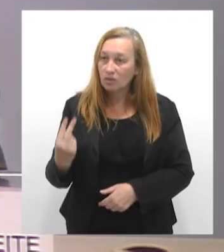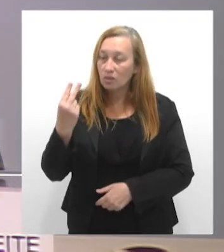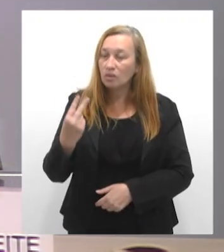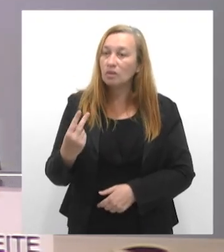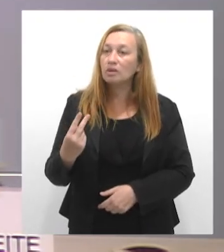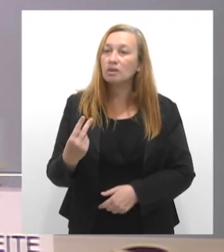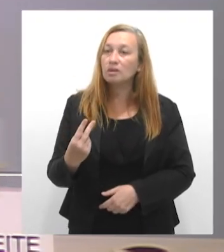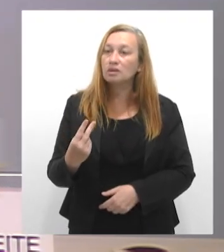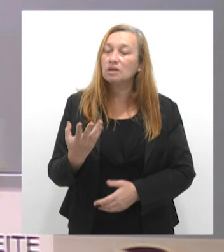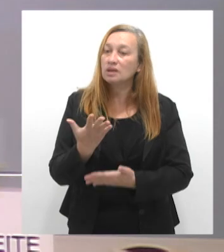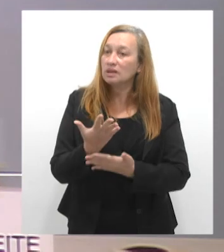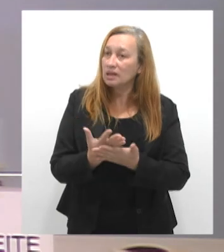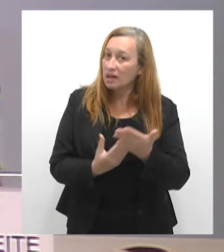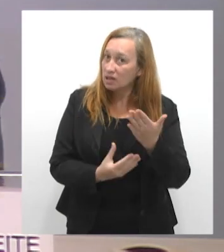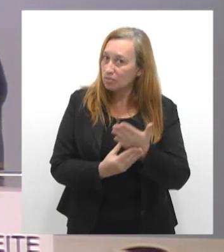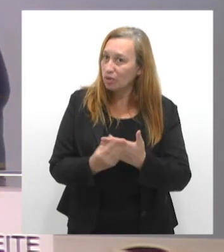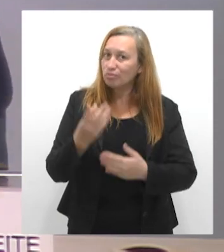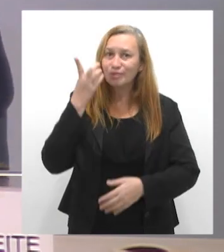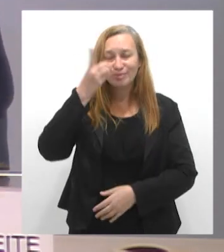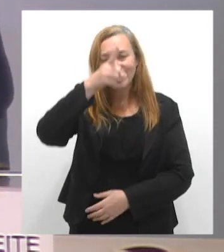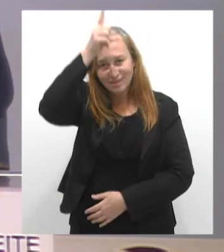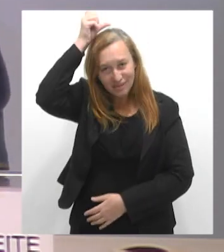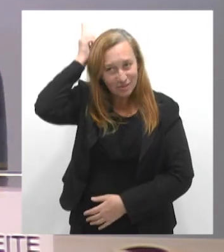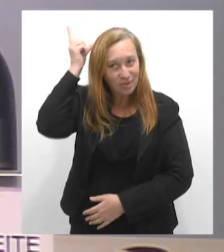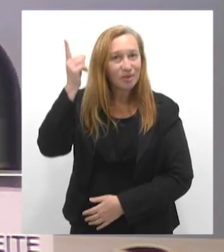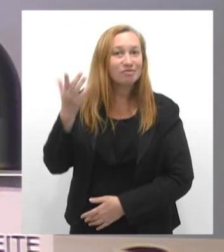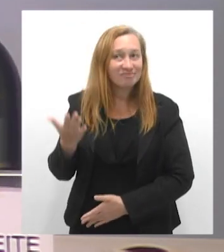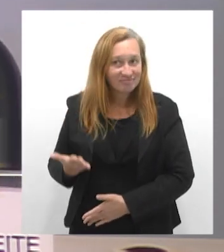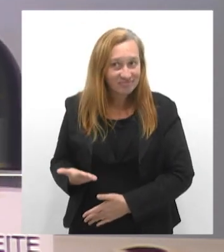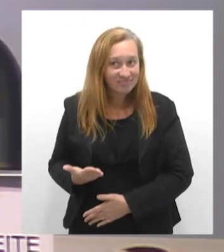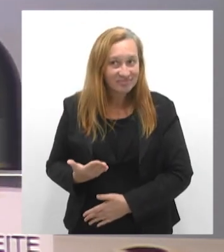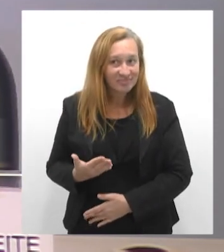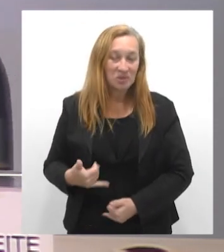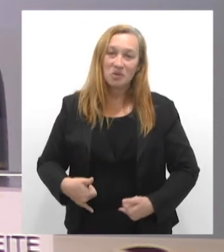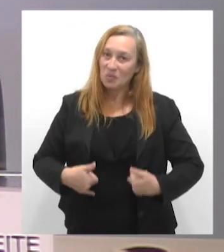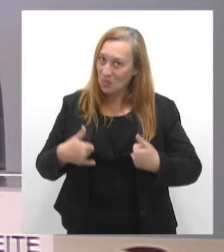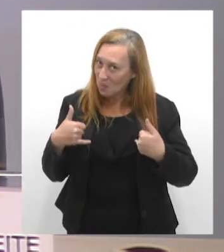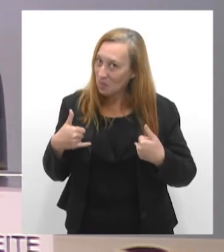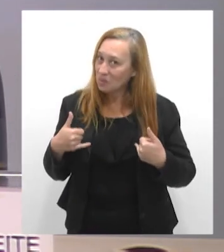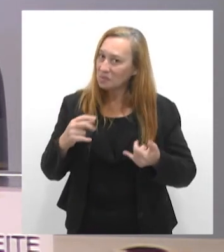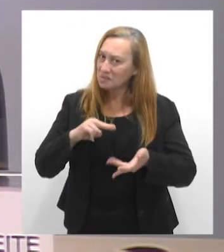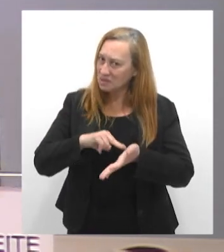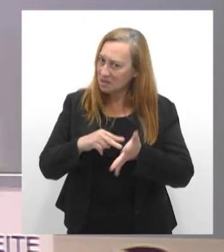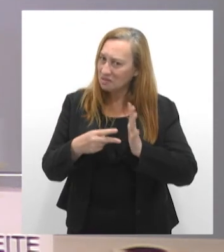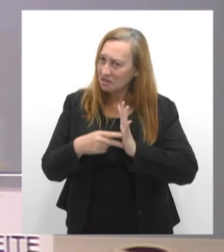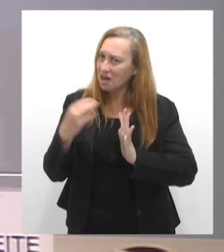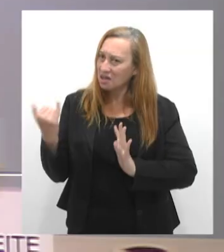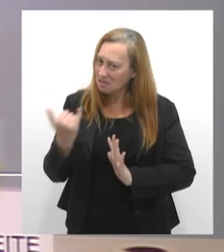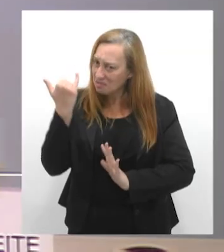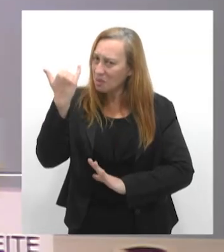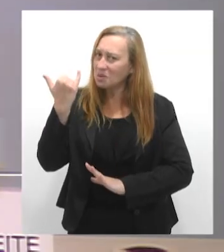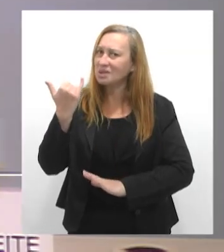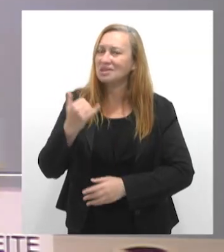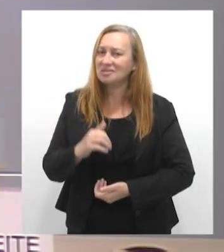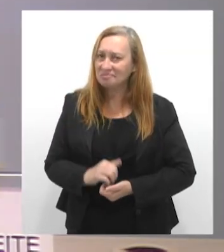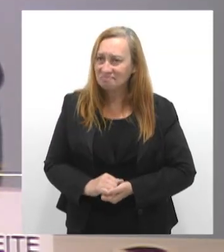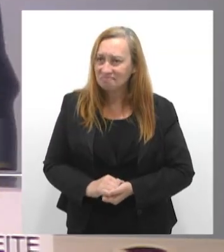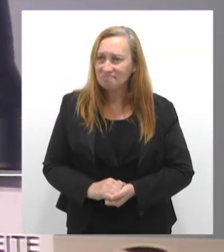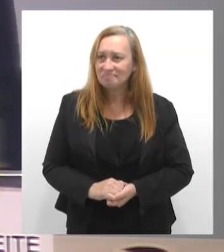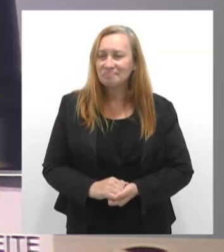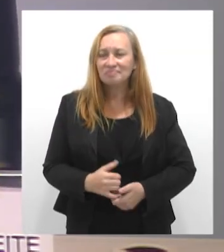receber das mãos de Luiz Paulo, isso tem um significado muito maior, deputado.